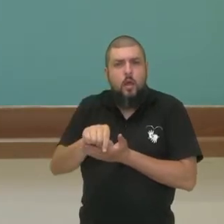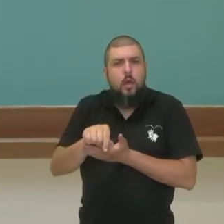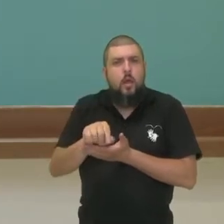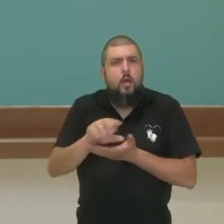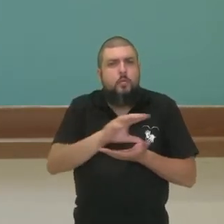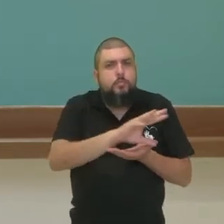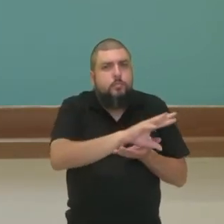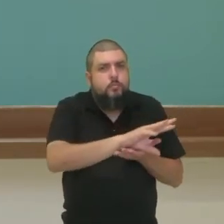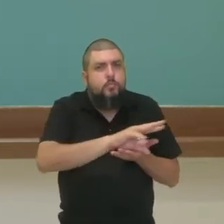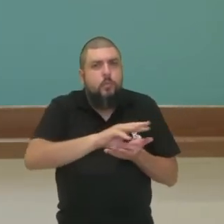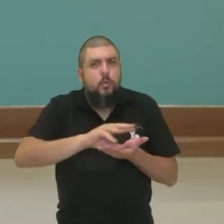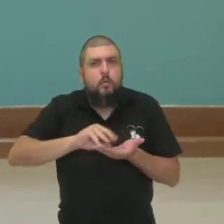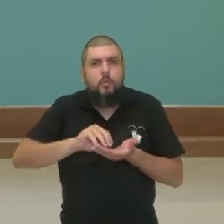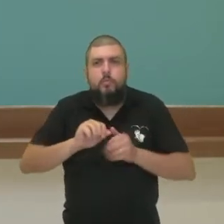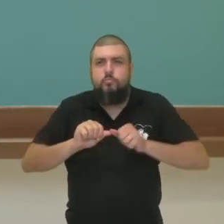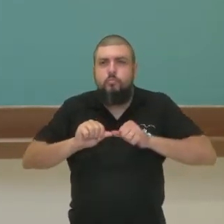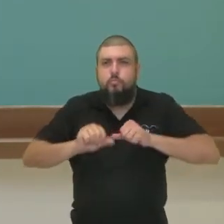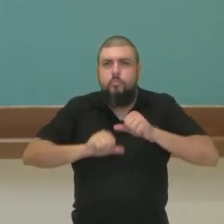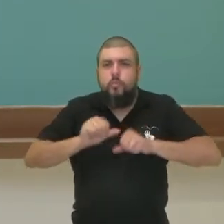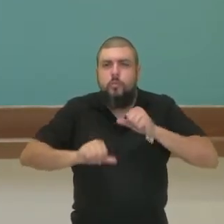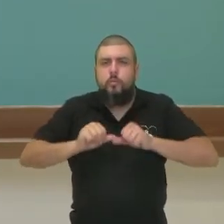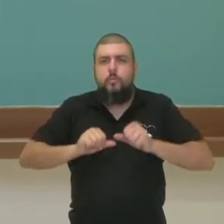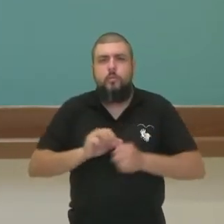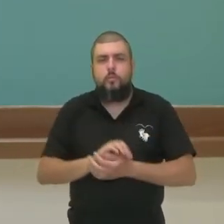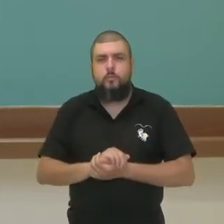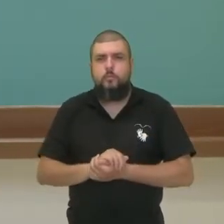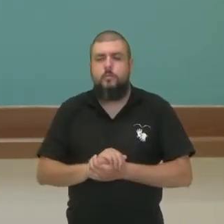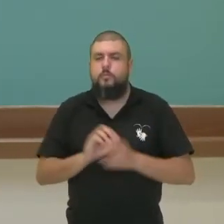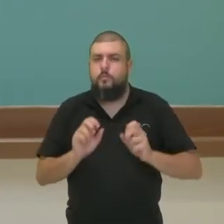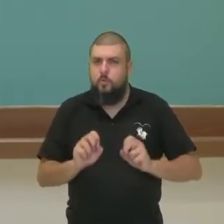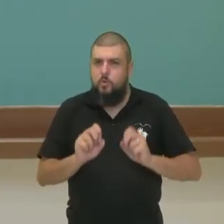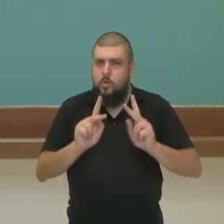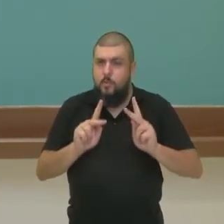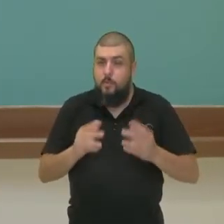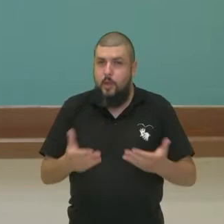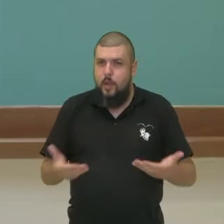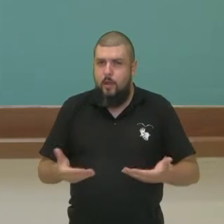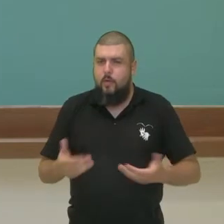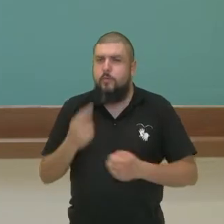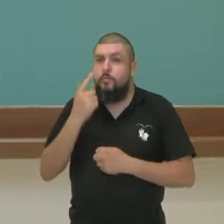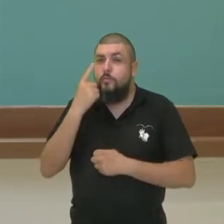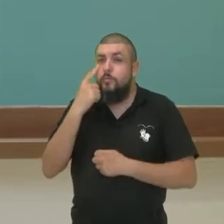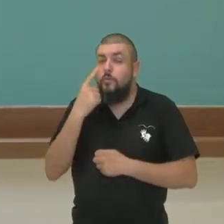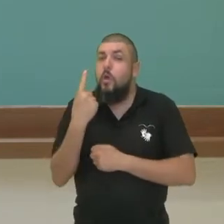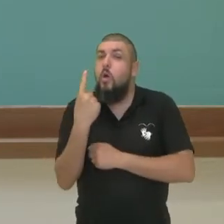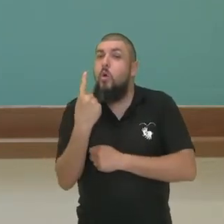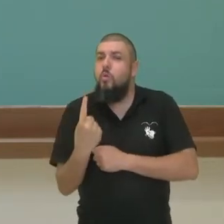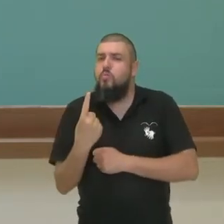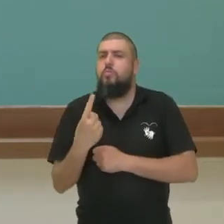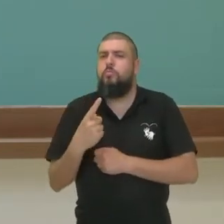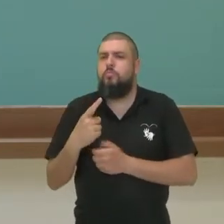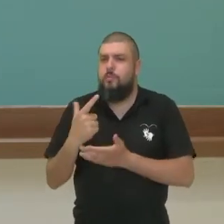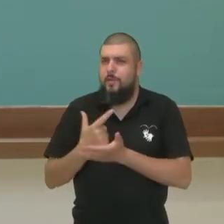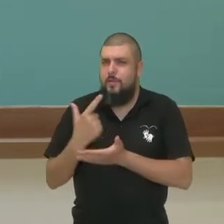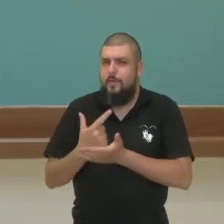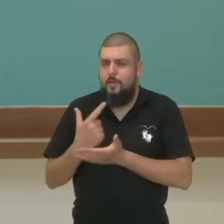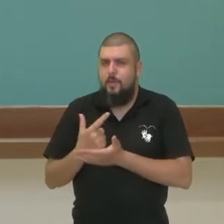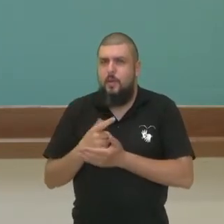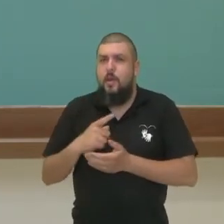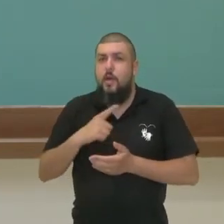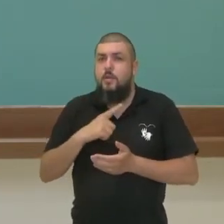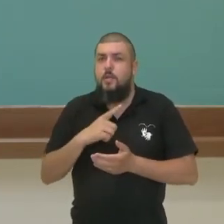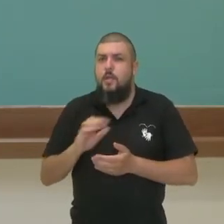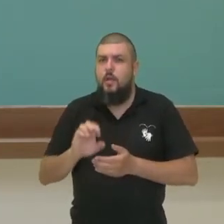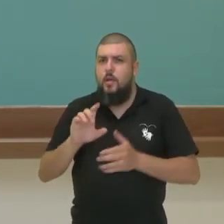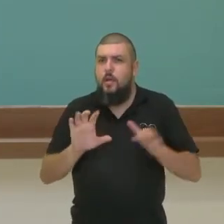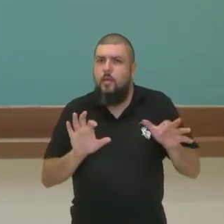próprio Pequeno Príncipe. A gente vai ver um agora que fez isso, uma intertextualidade.